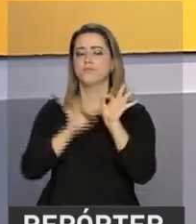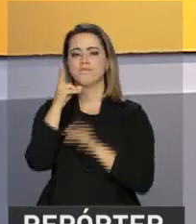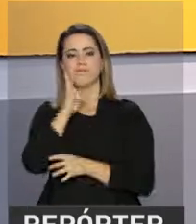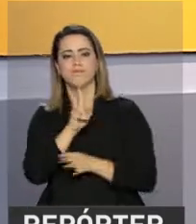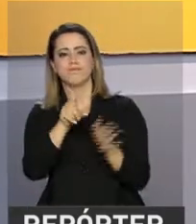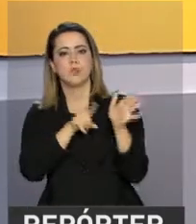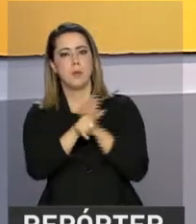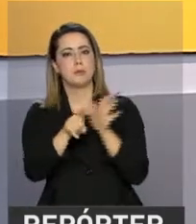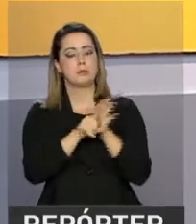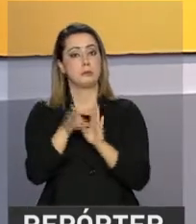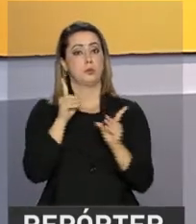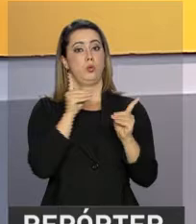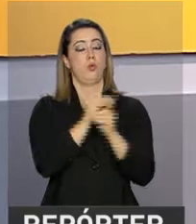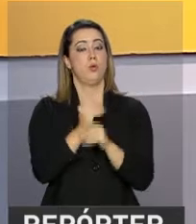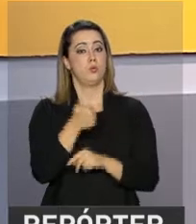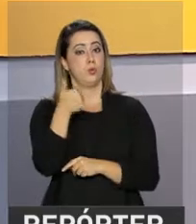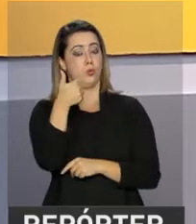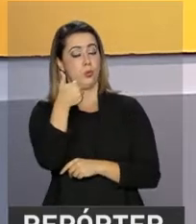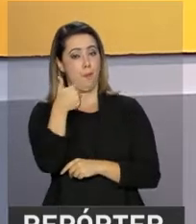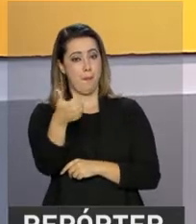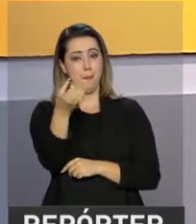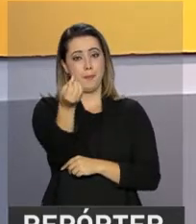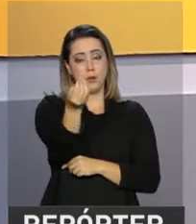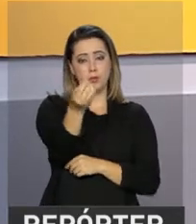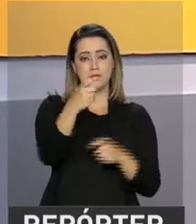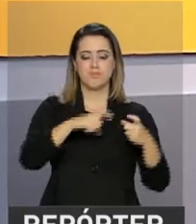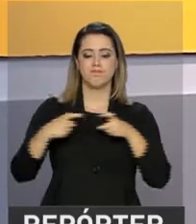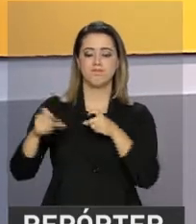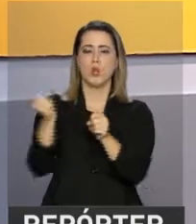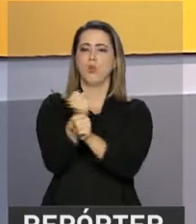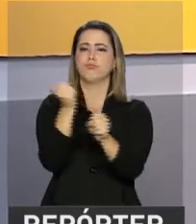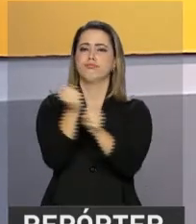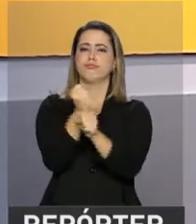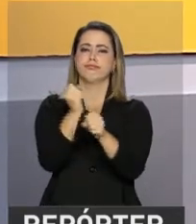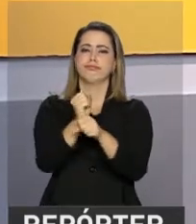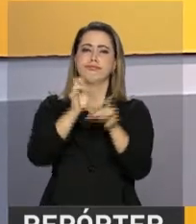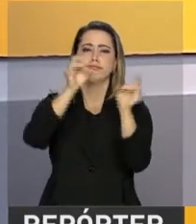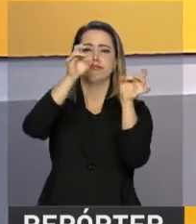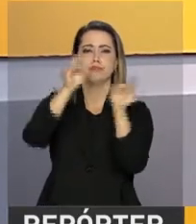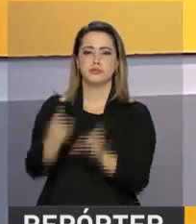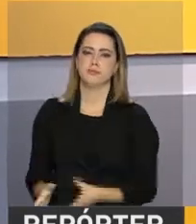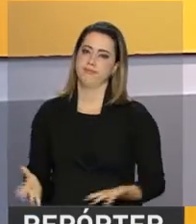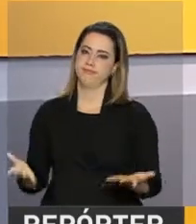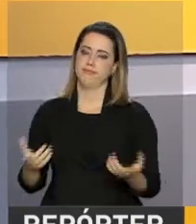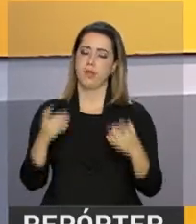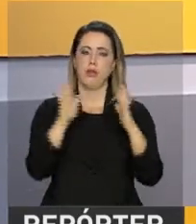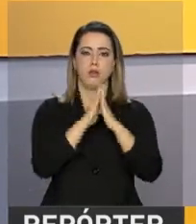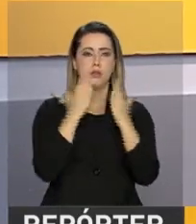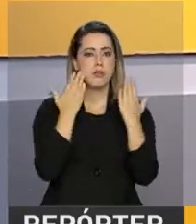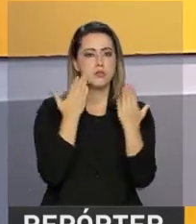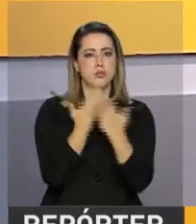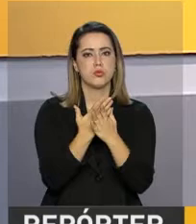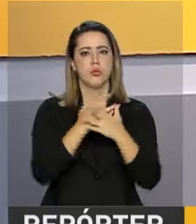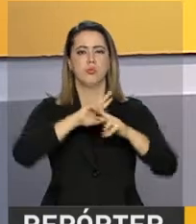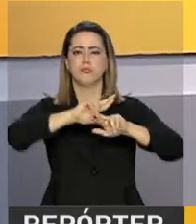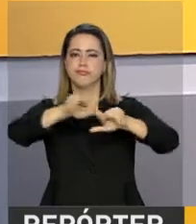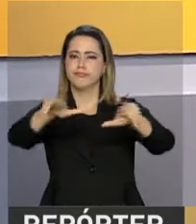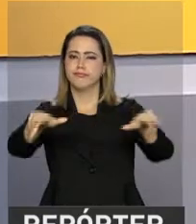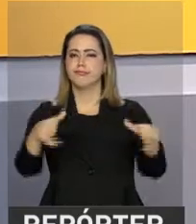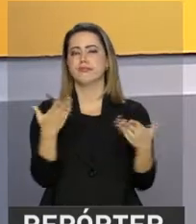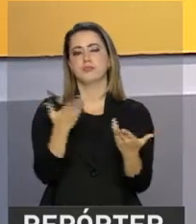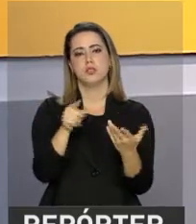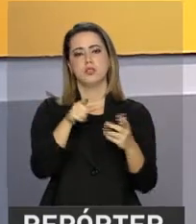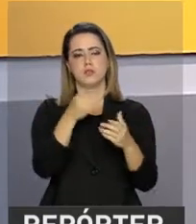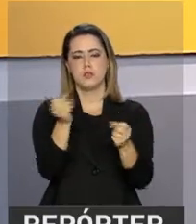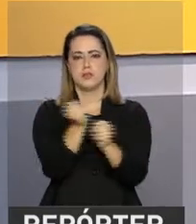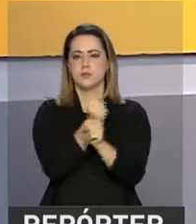e encontrou 1.600 obras abandonadas. São escolas, estruturas para o saneamento básico e de urbanização, entre outras,